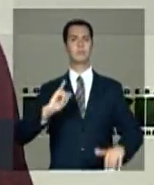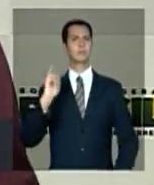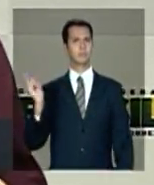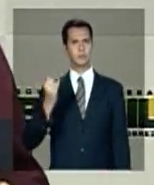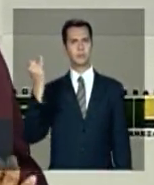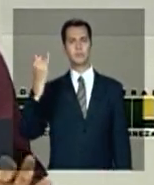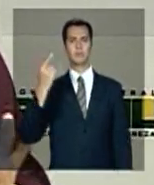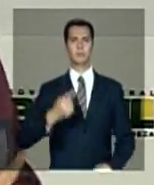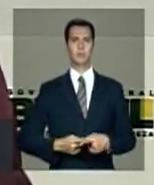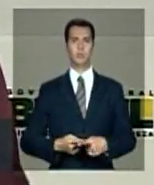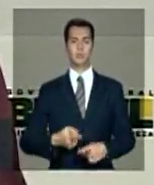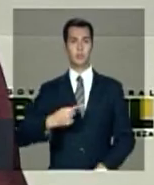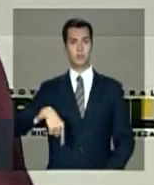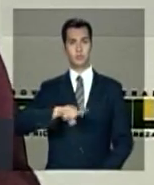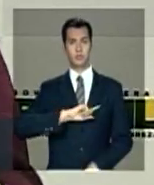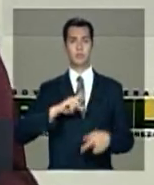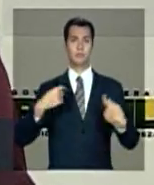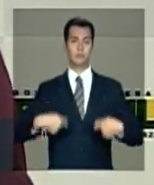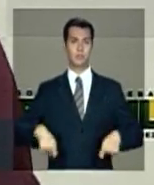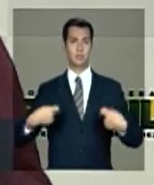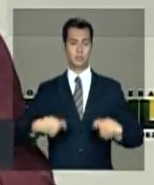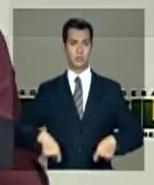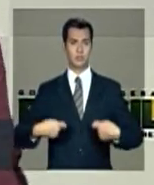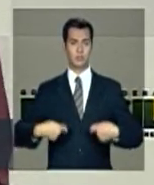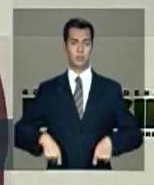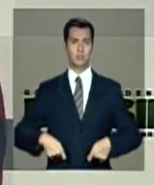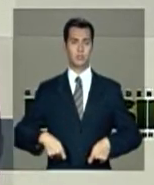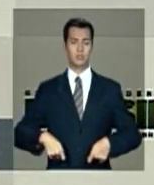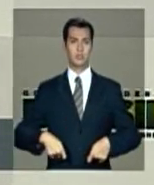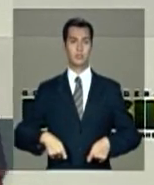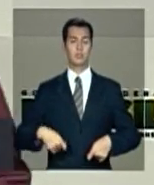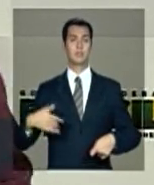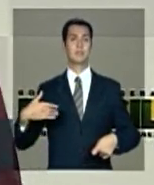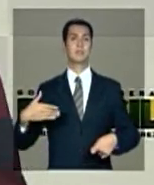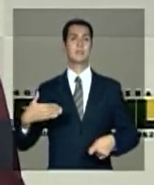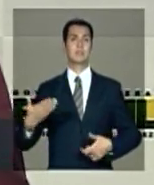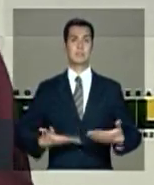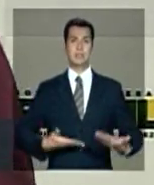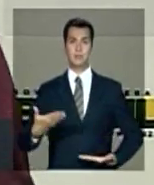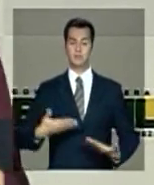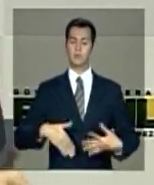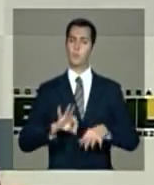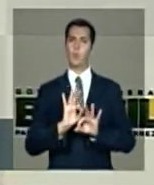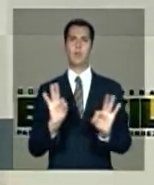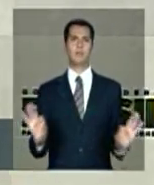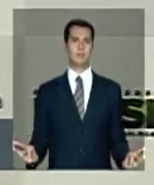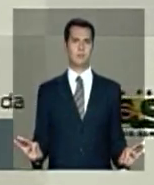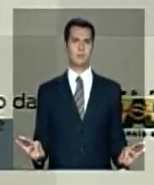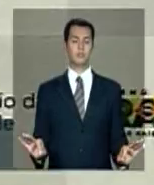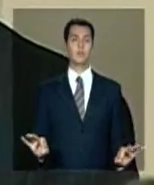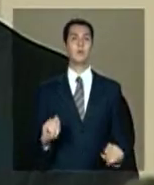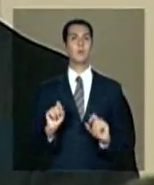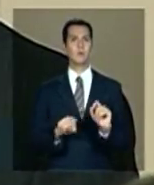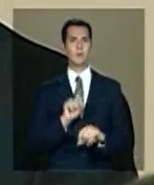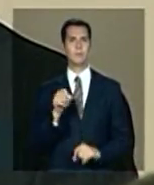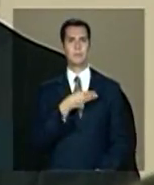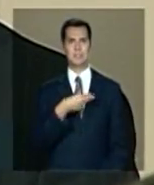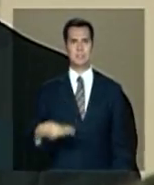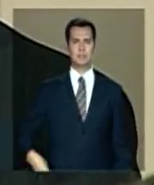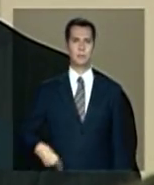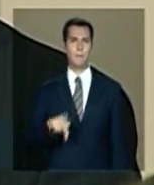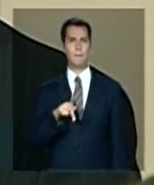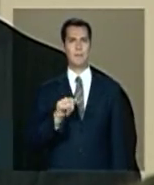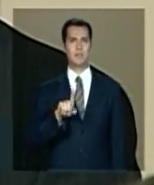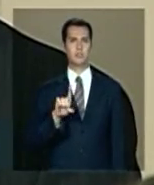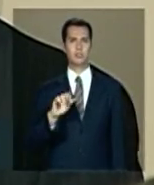muito importante porque nós precisamos de dar um serviço de qualidade à saúde Porque que o ministro Padilha está